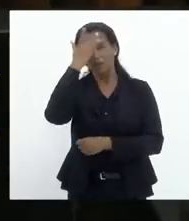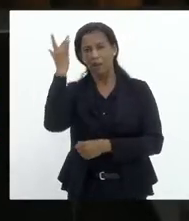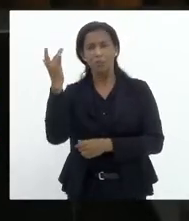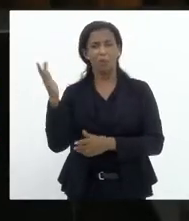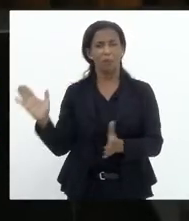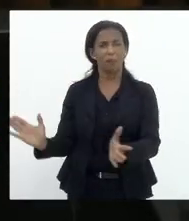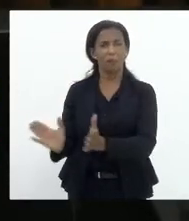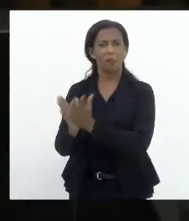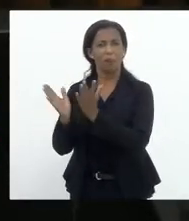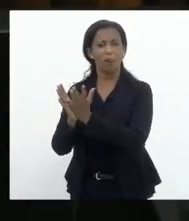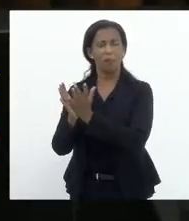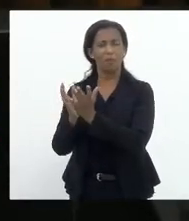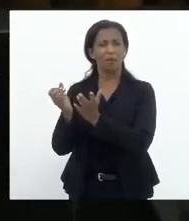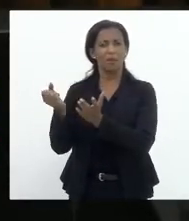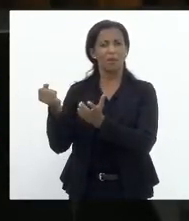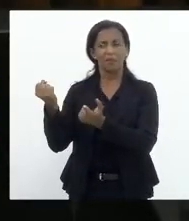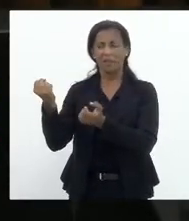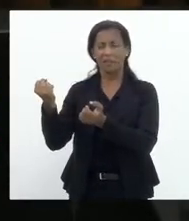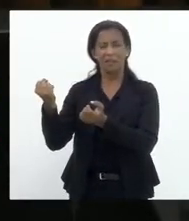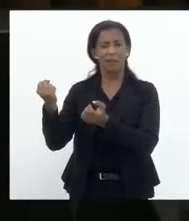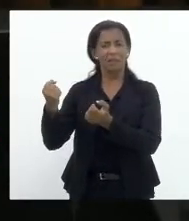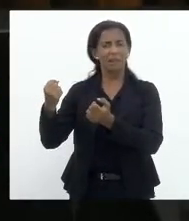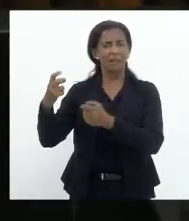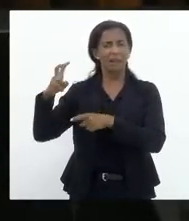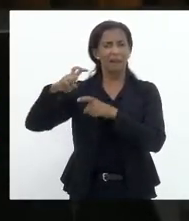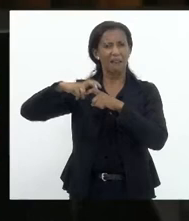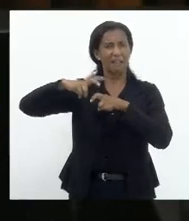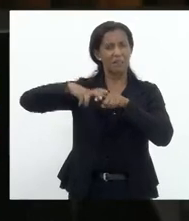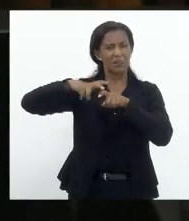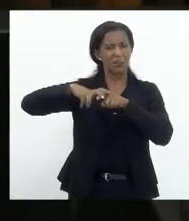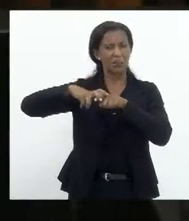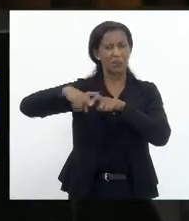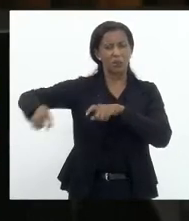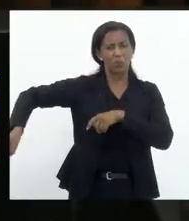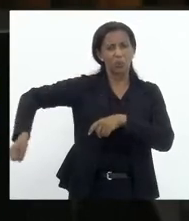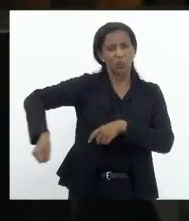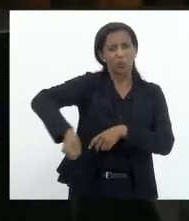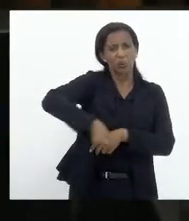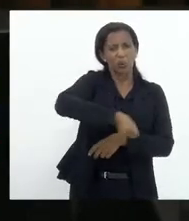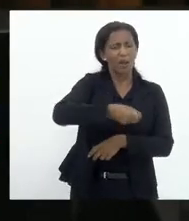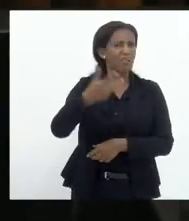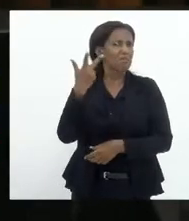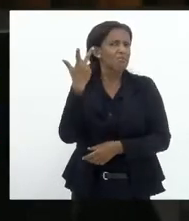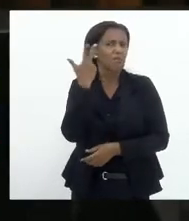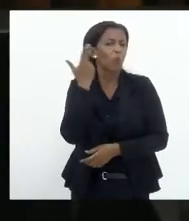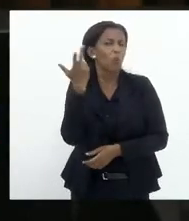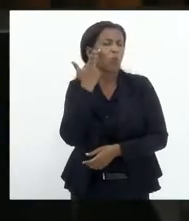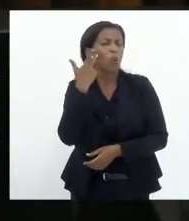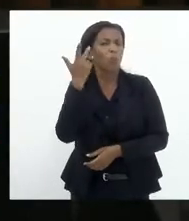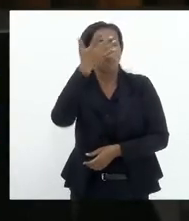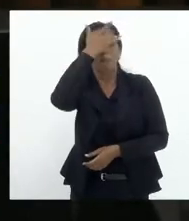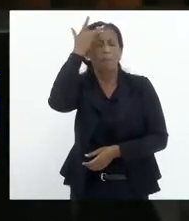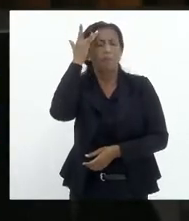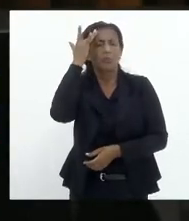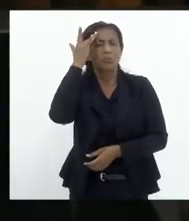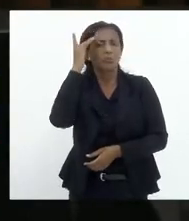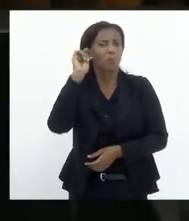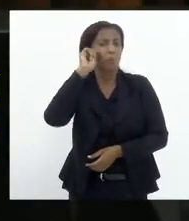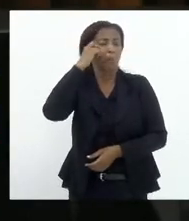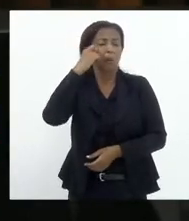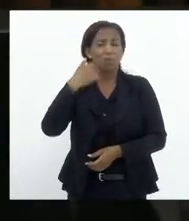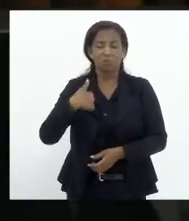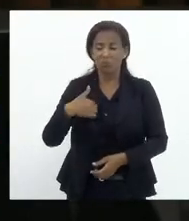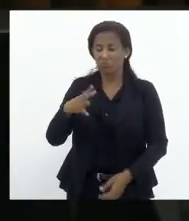carrinho foto de burrinho sem rabo Essas são profissões tão comuns a população nele então não nos